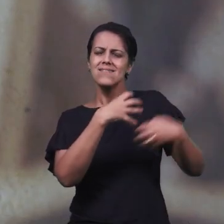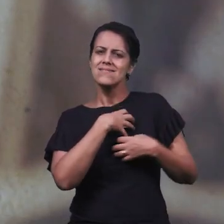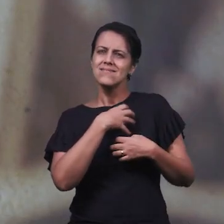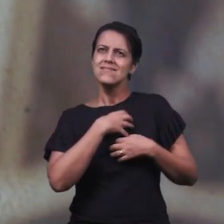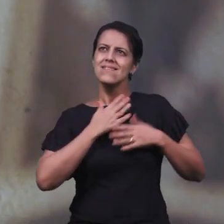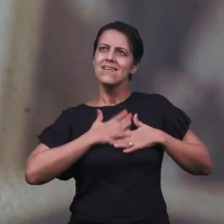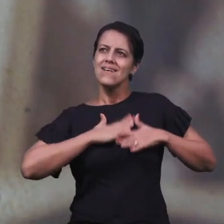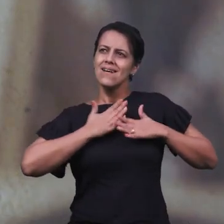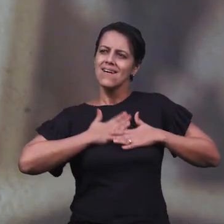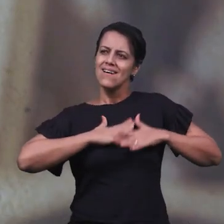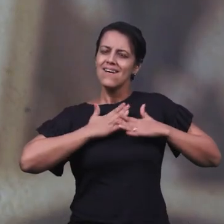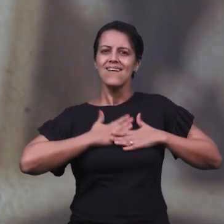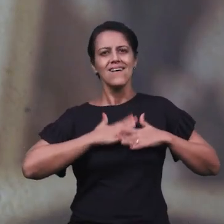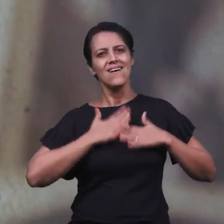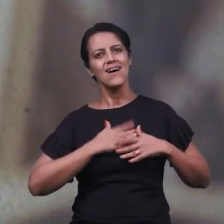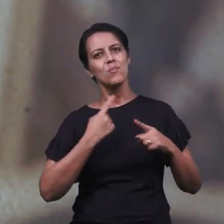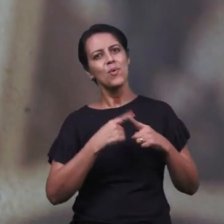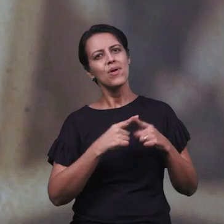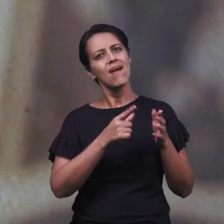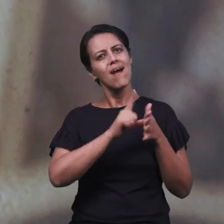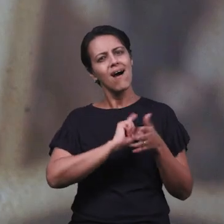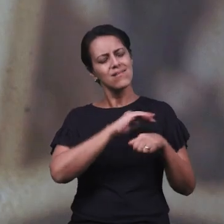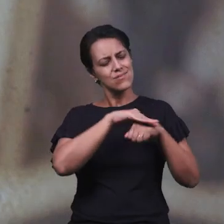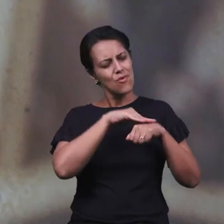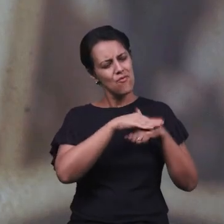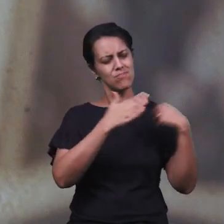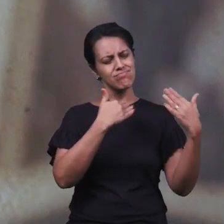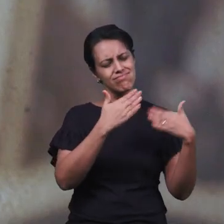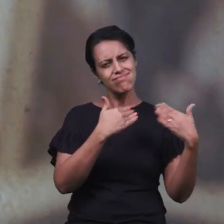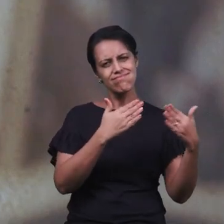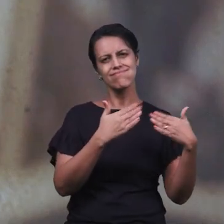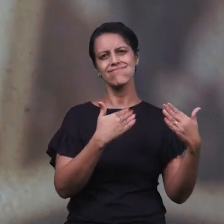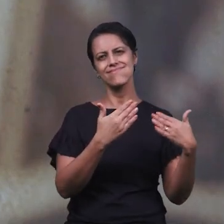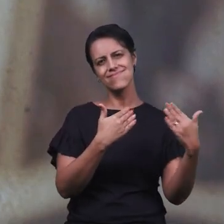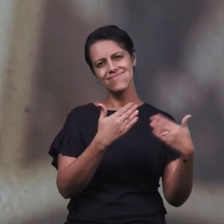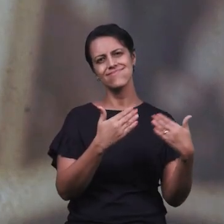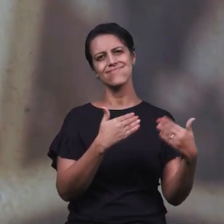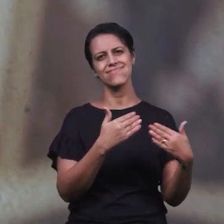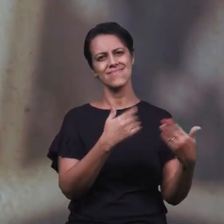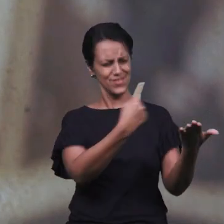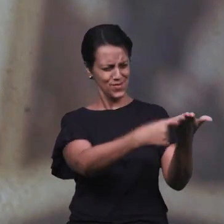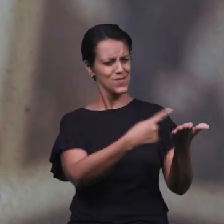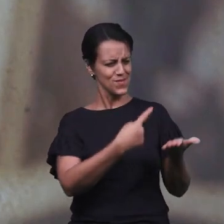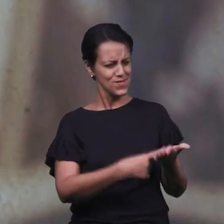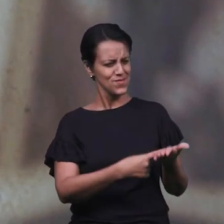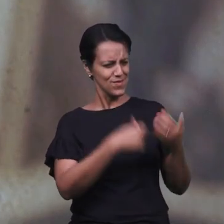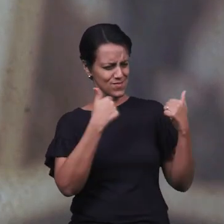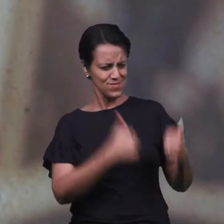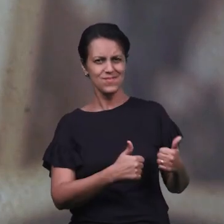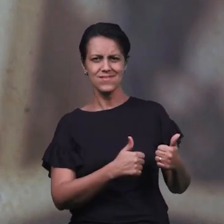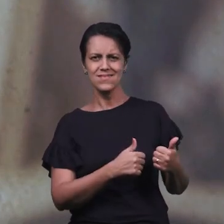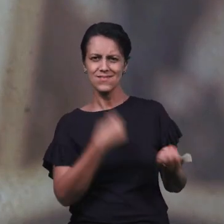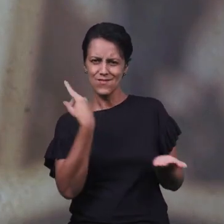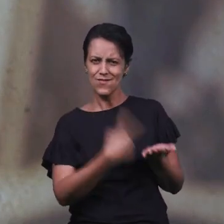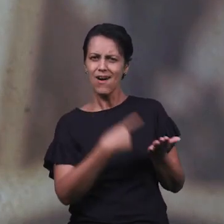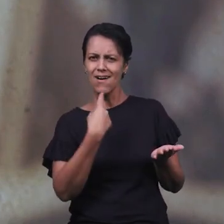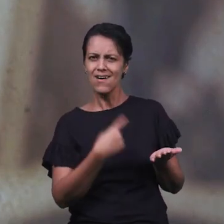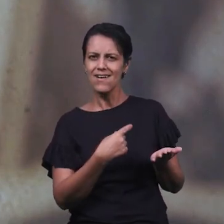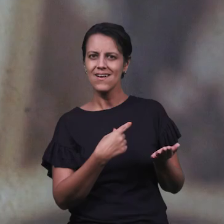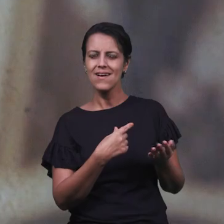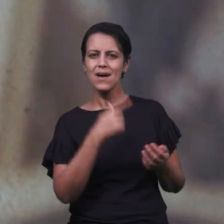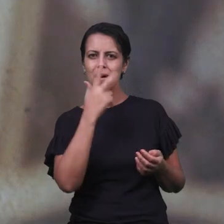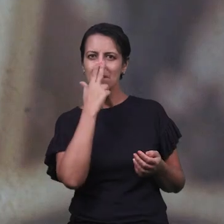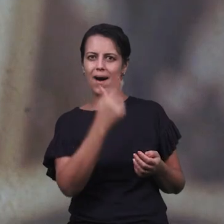de conversas, um cedeu, o outro... E quando eles construíram isto juntos,